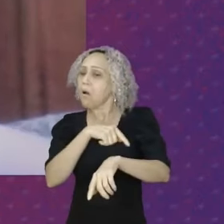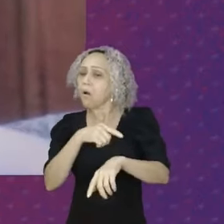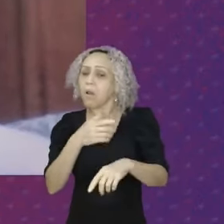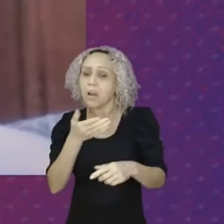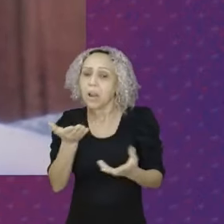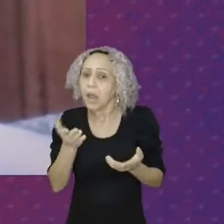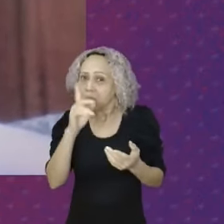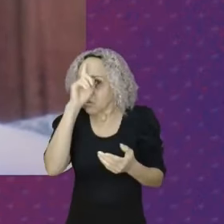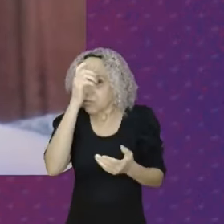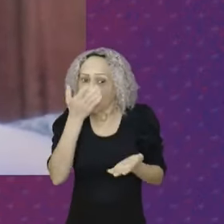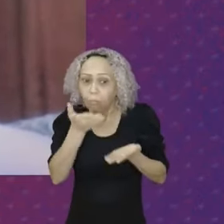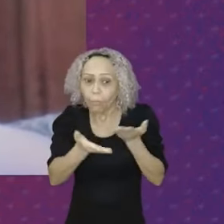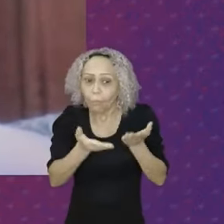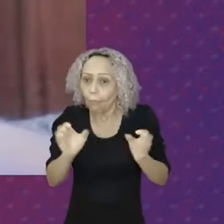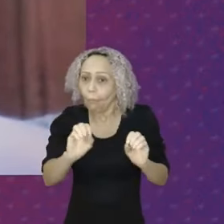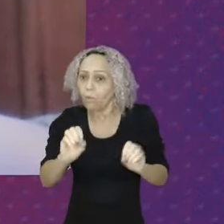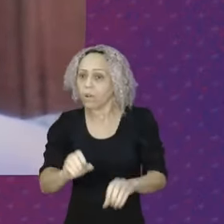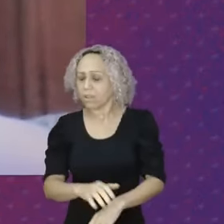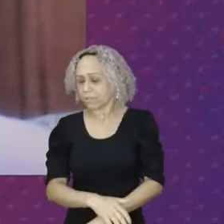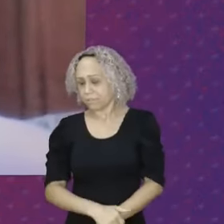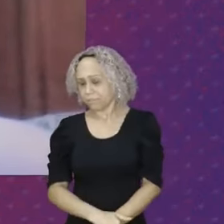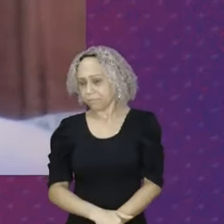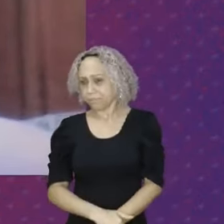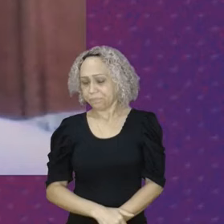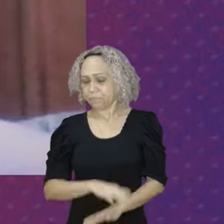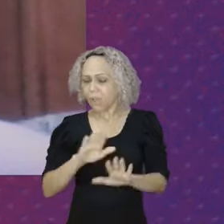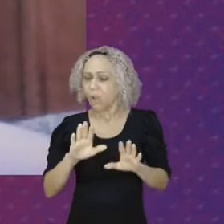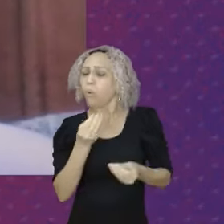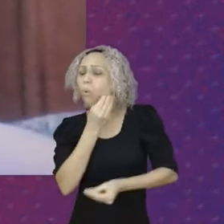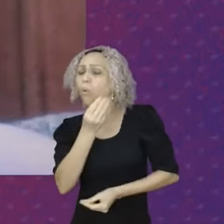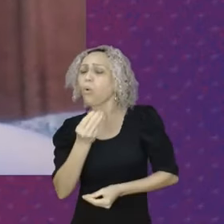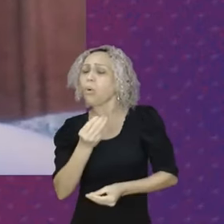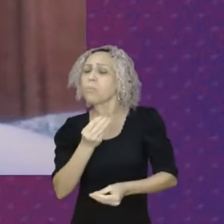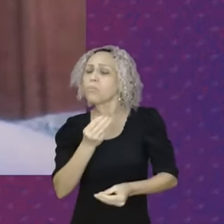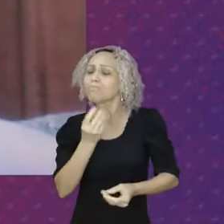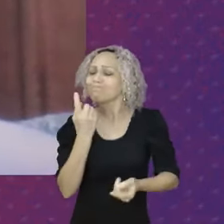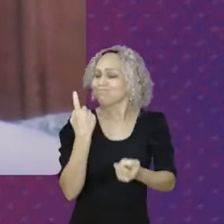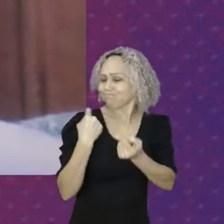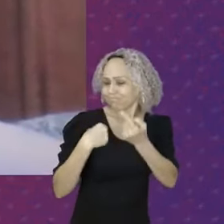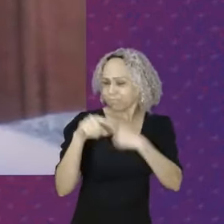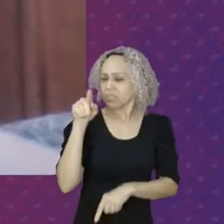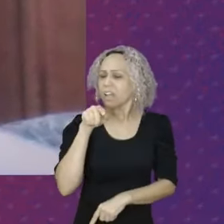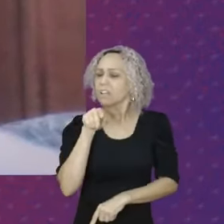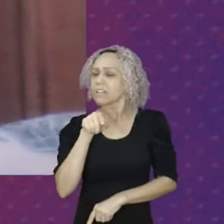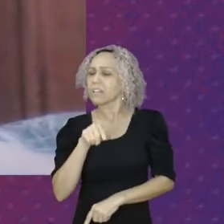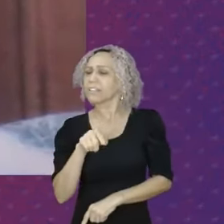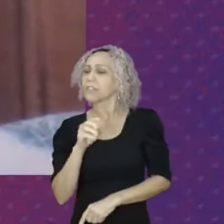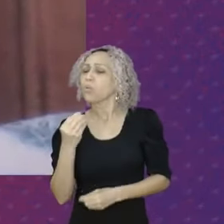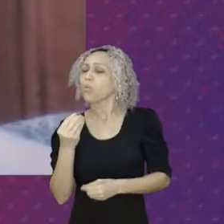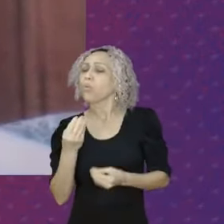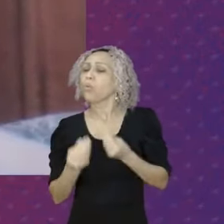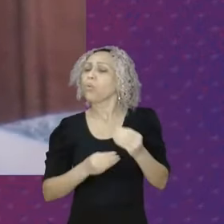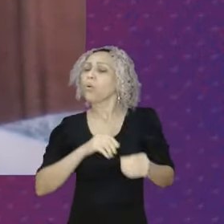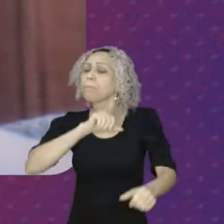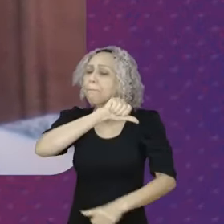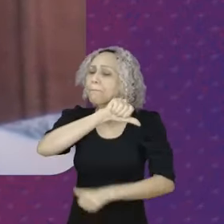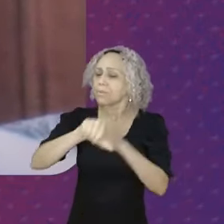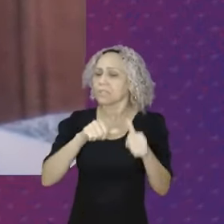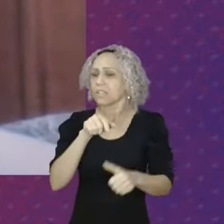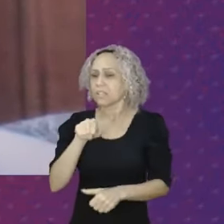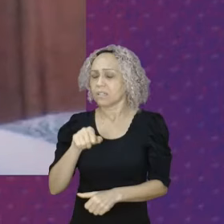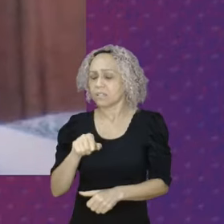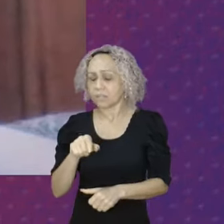bastante eu acho que a a para reverter essa situação né a gente precisa o quê fortalecer né e